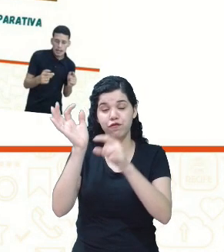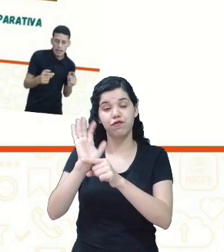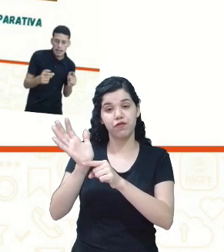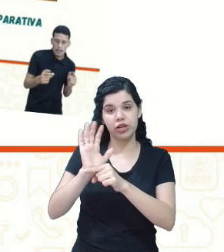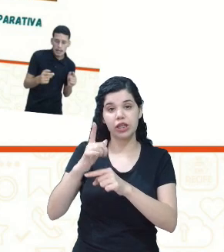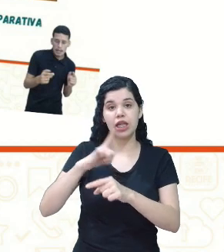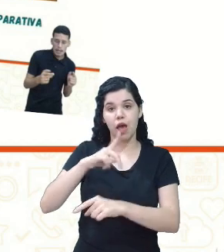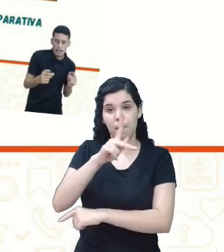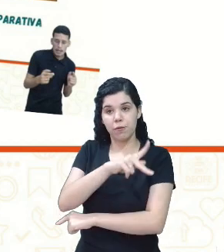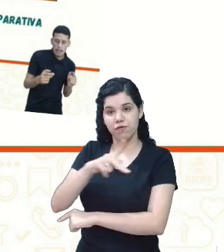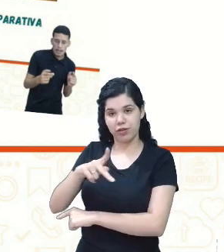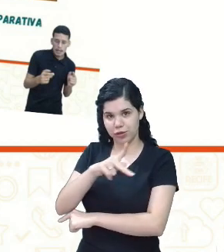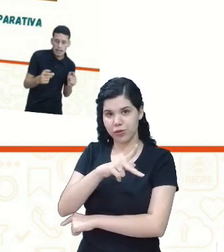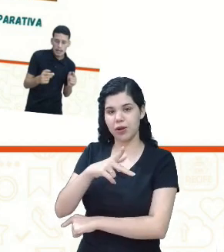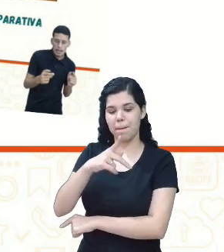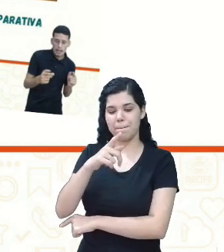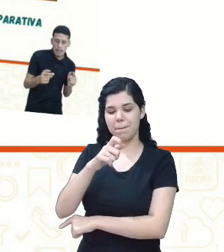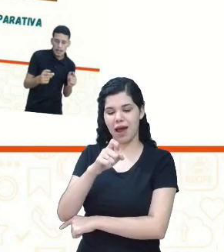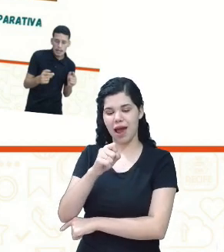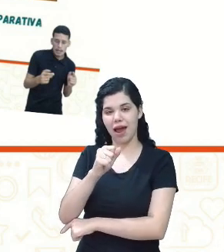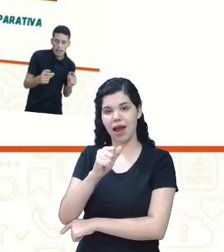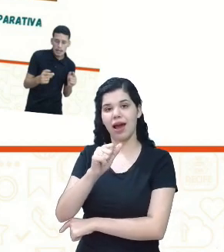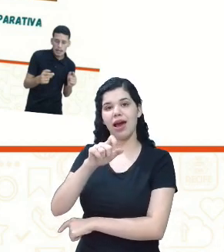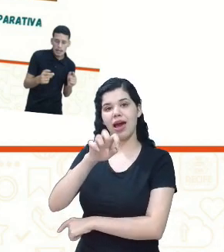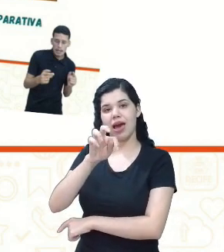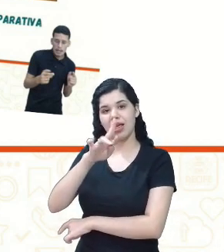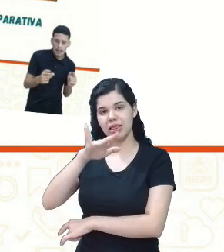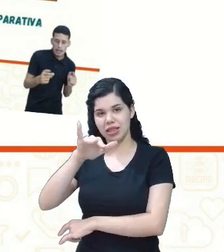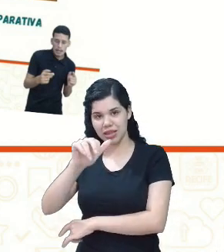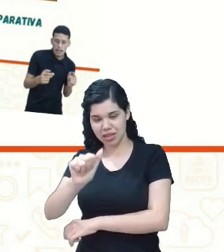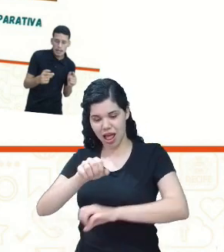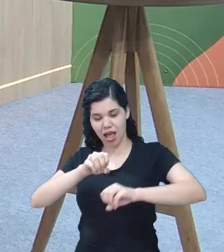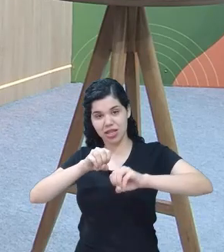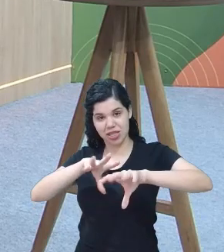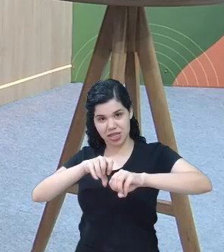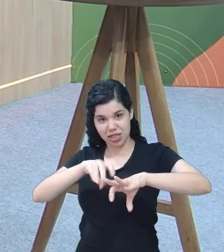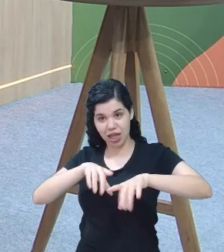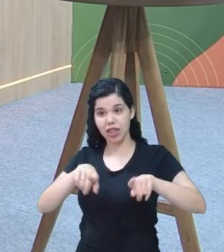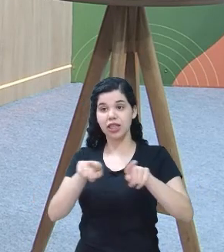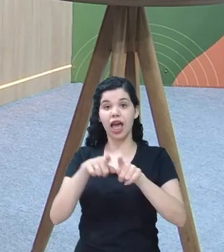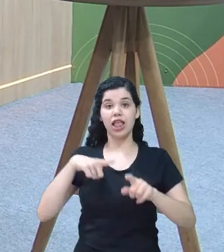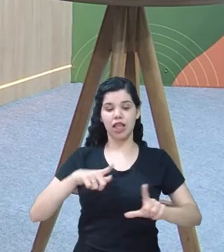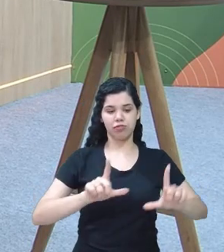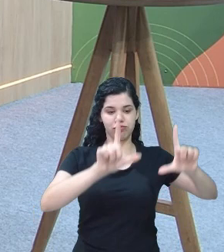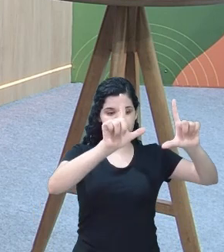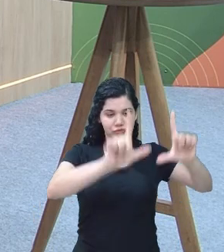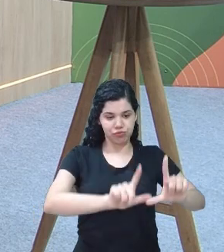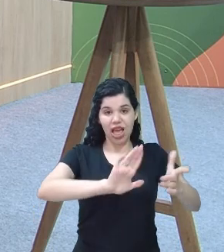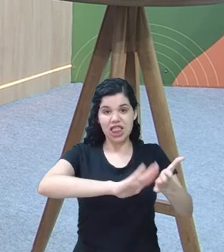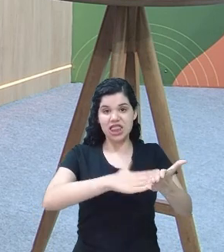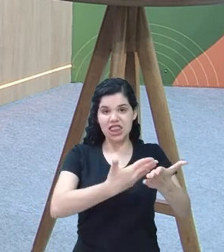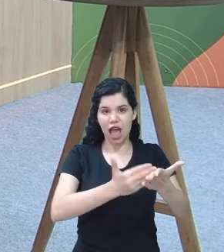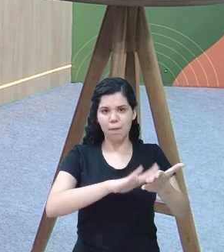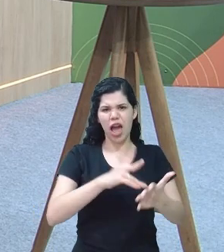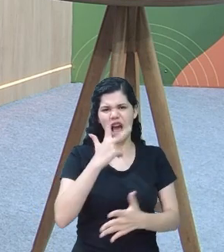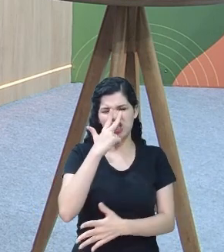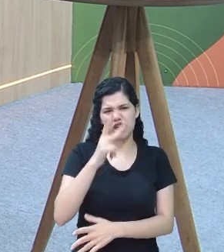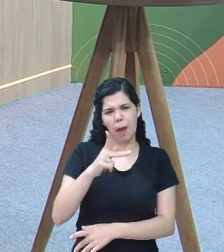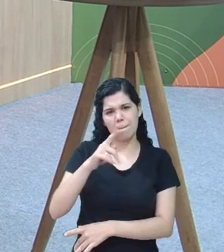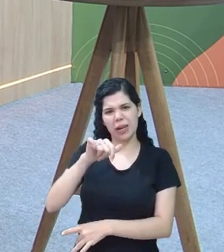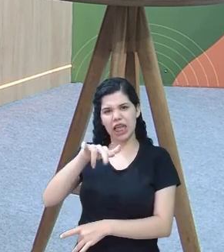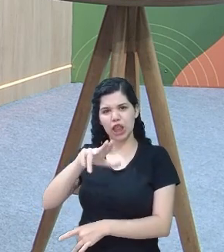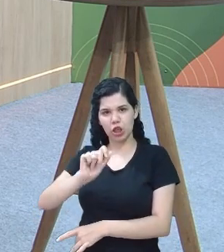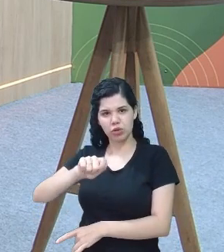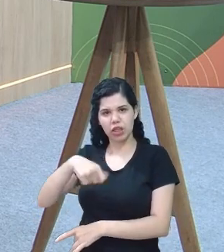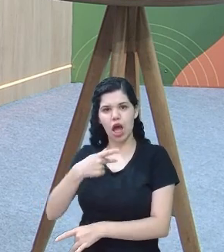professora Patrícia explicando a sua aula, e a gente tem aqui o intérprete, se eu não me engano é Plínio, o